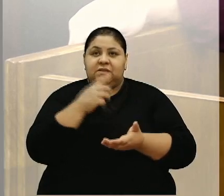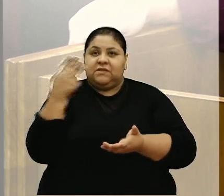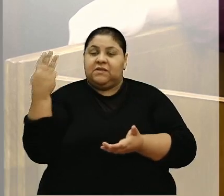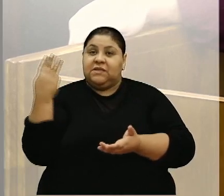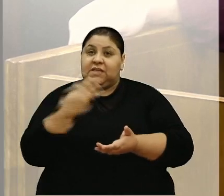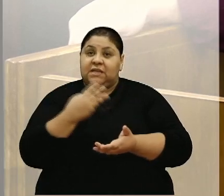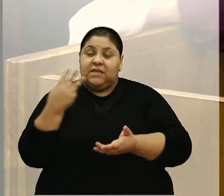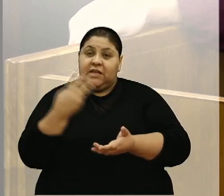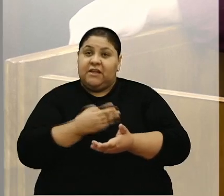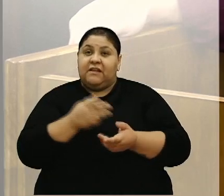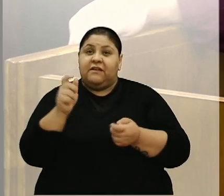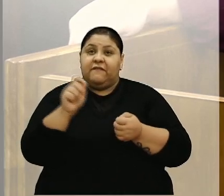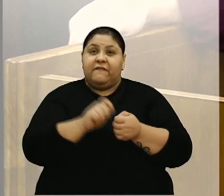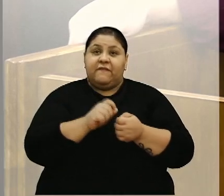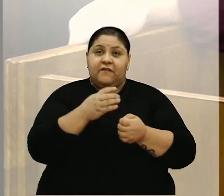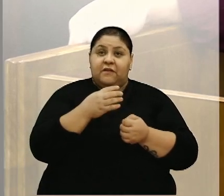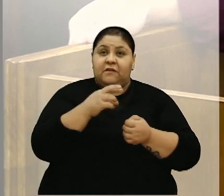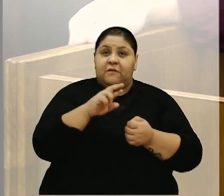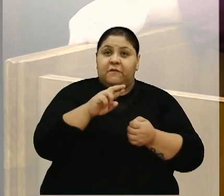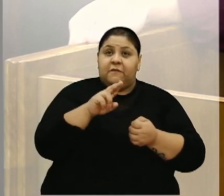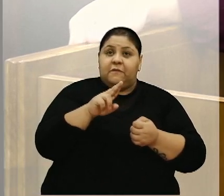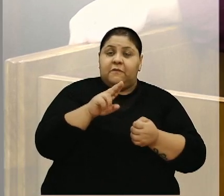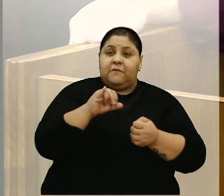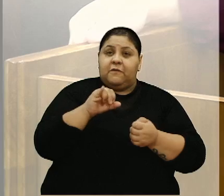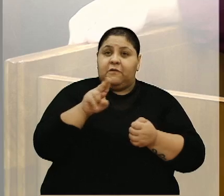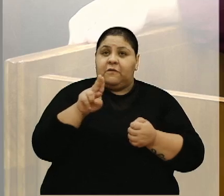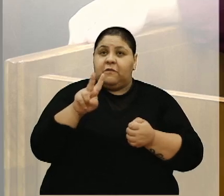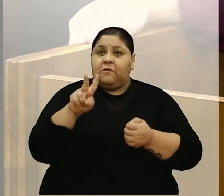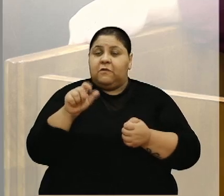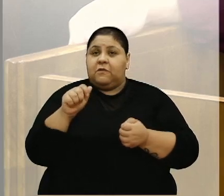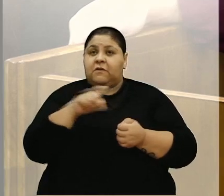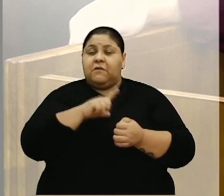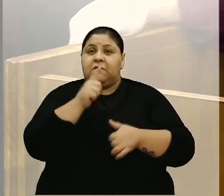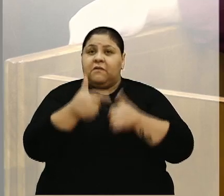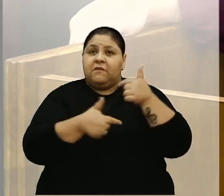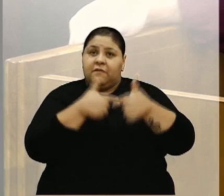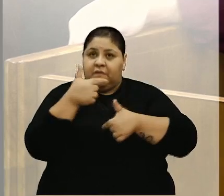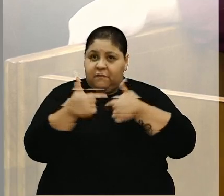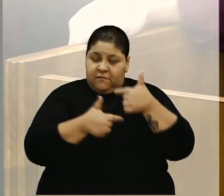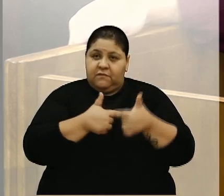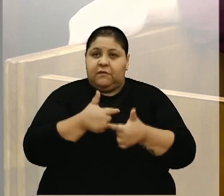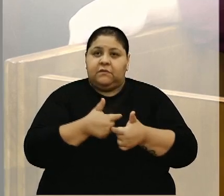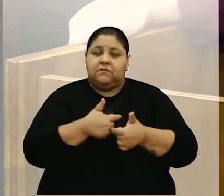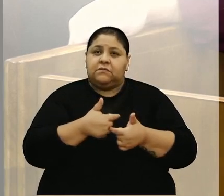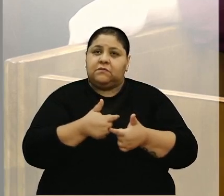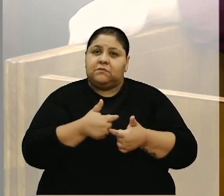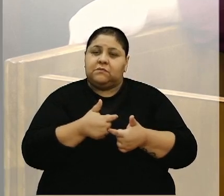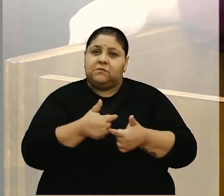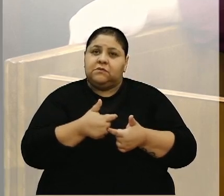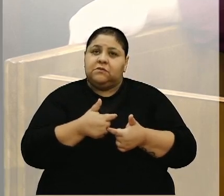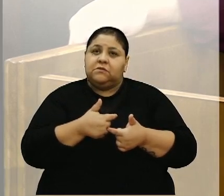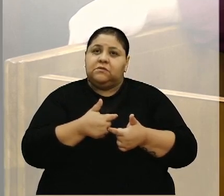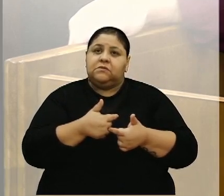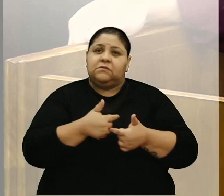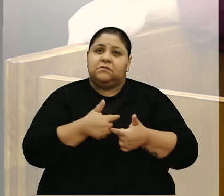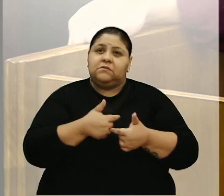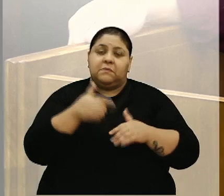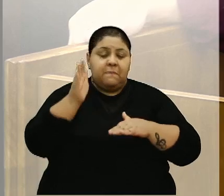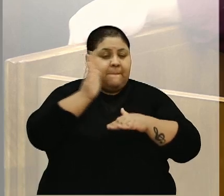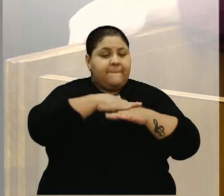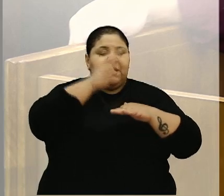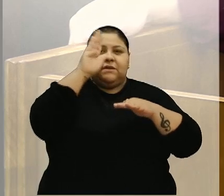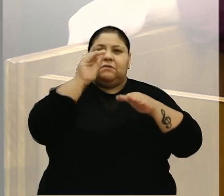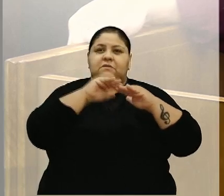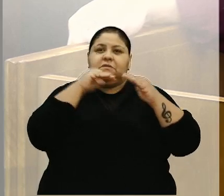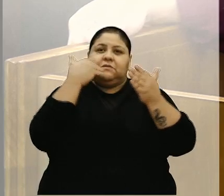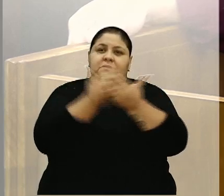sendo feita em Criúva e temos que trabalhar para que seja muito mais escolas